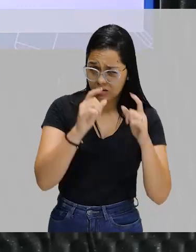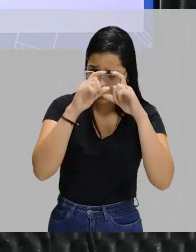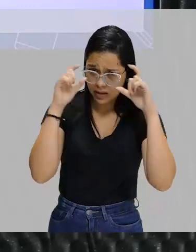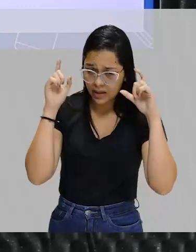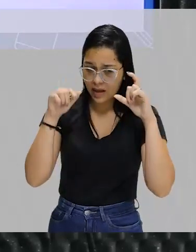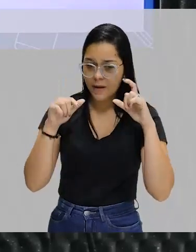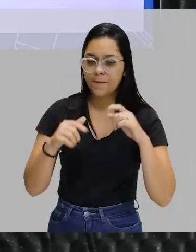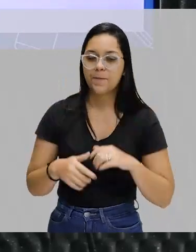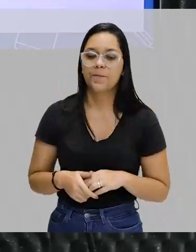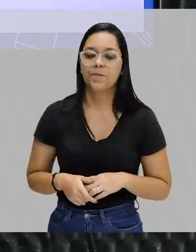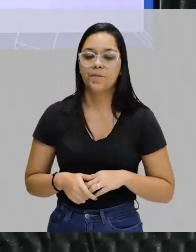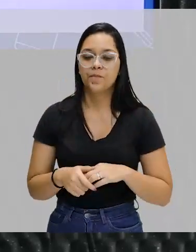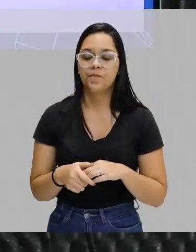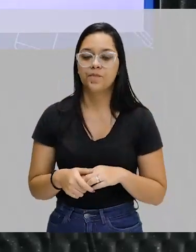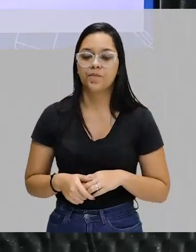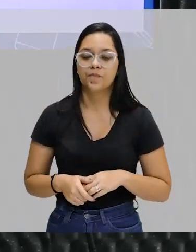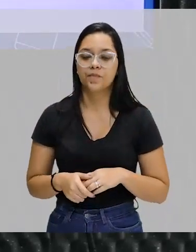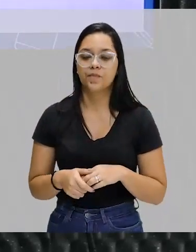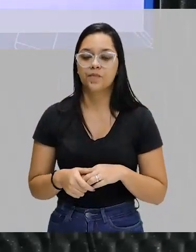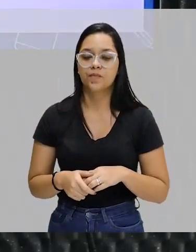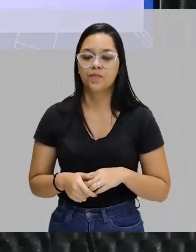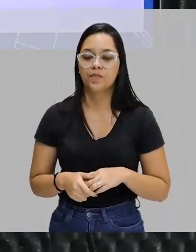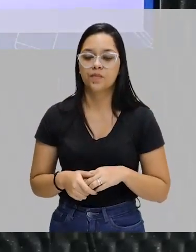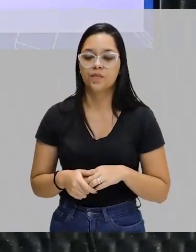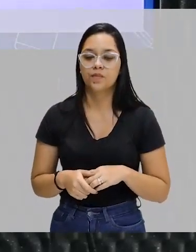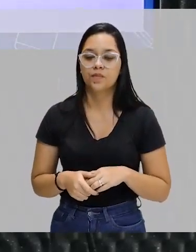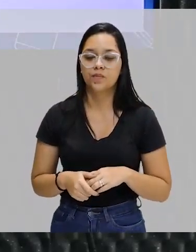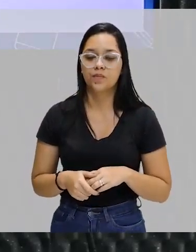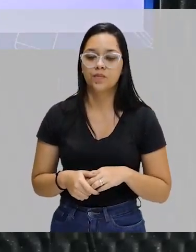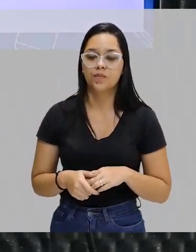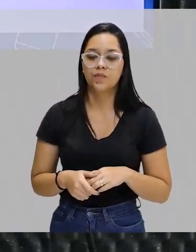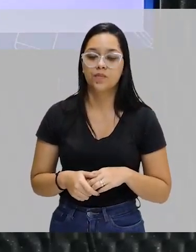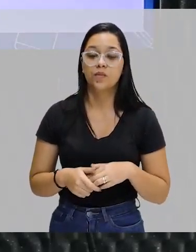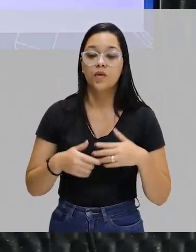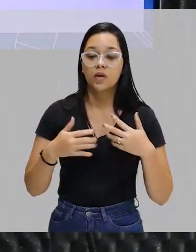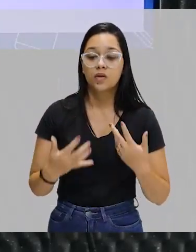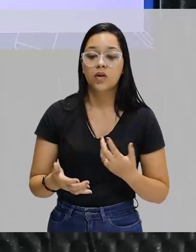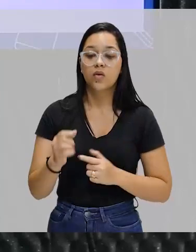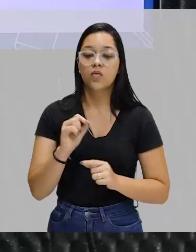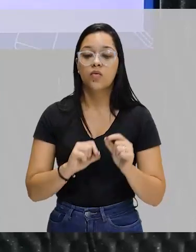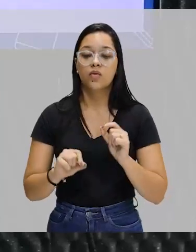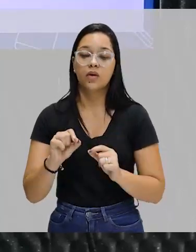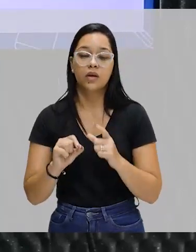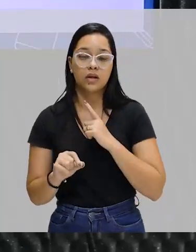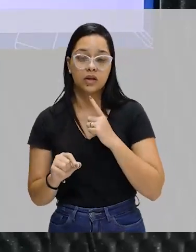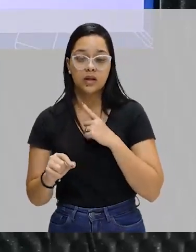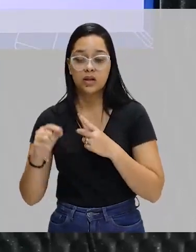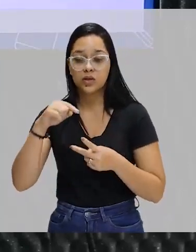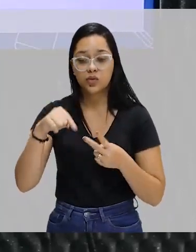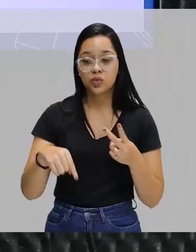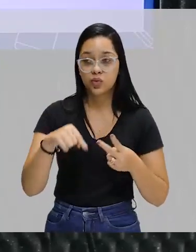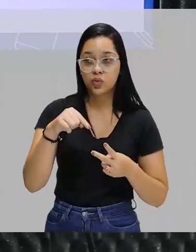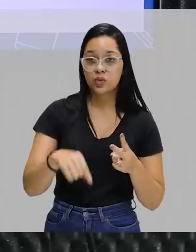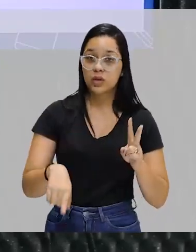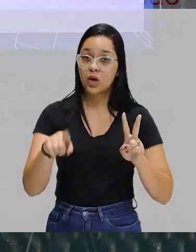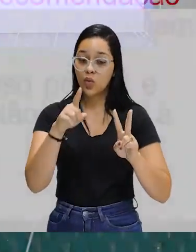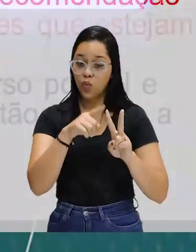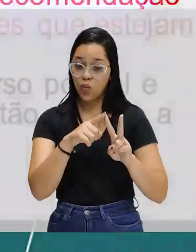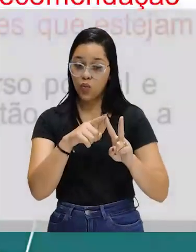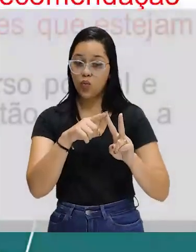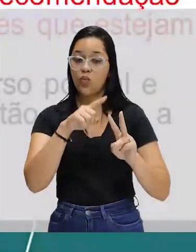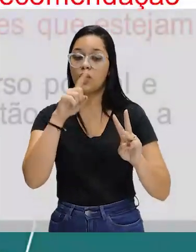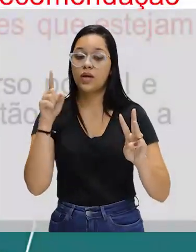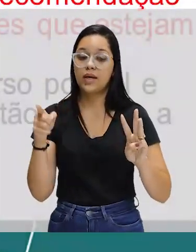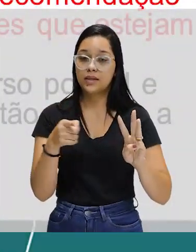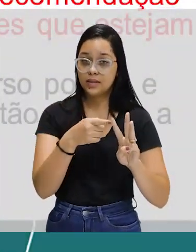colocaram? Então, vamos lá. As opções corretas. Então, as únicas duas que estavam corretas era a opção 1 e